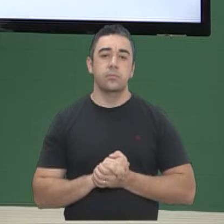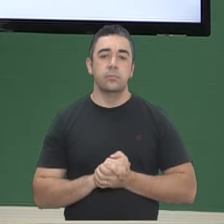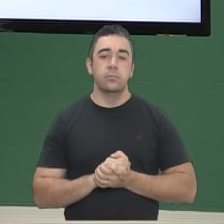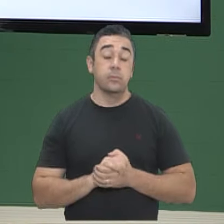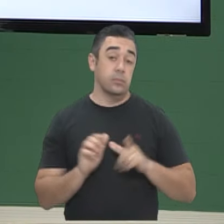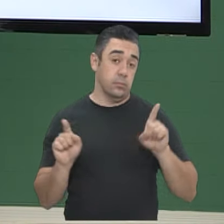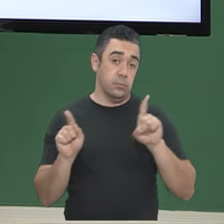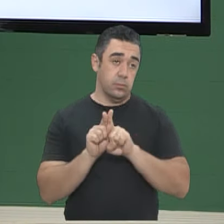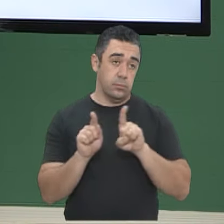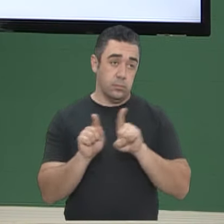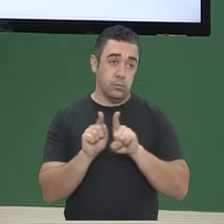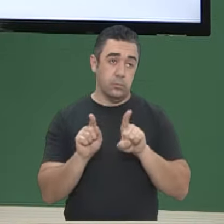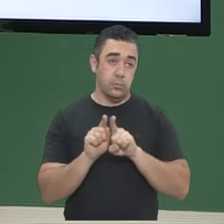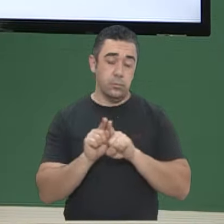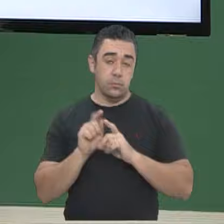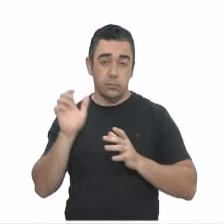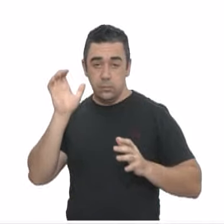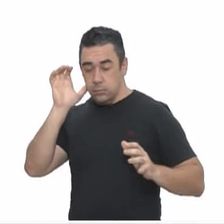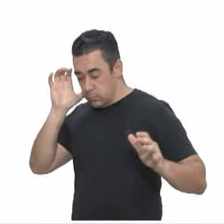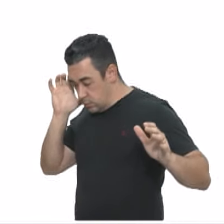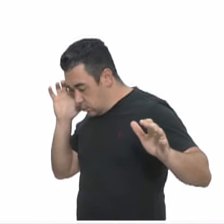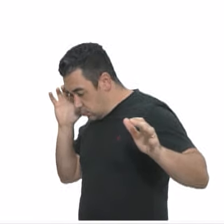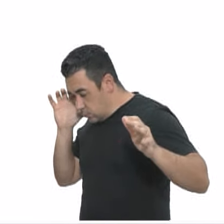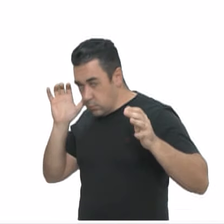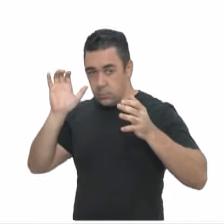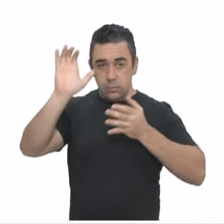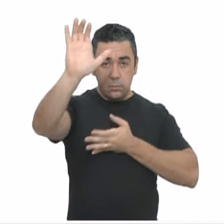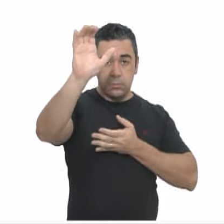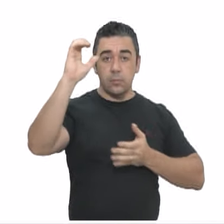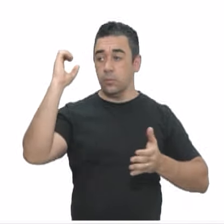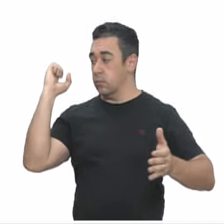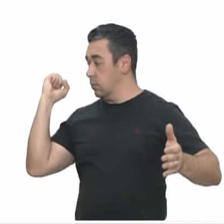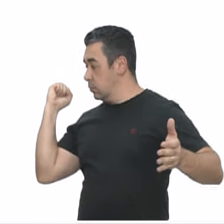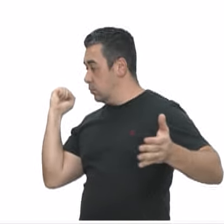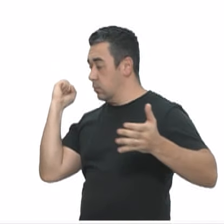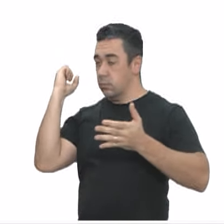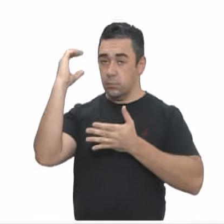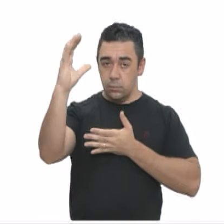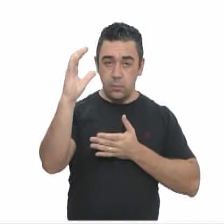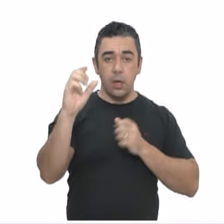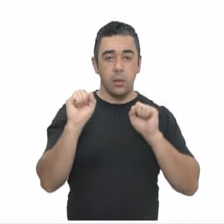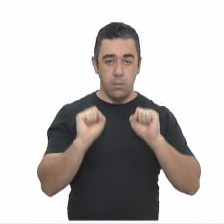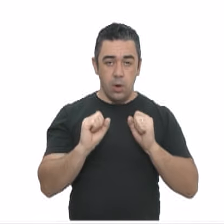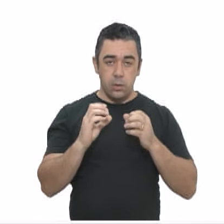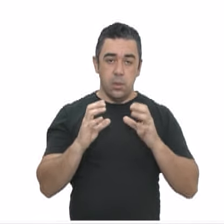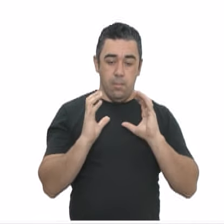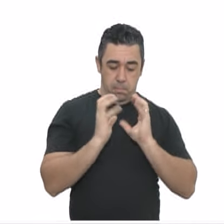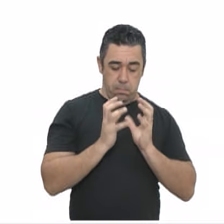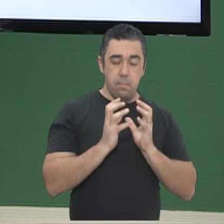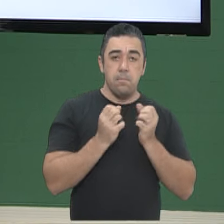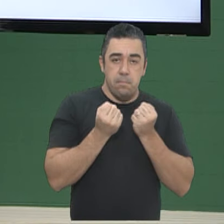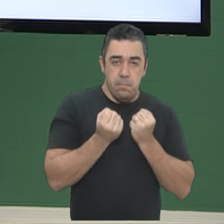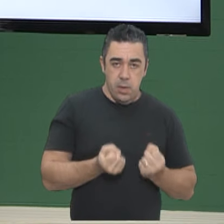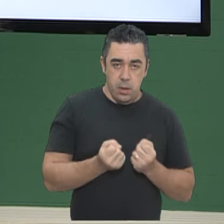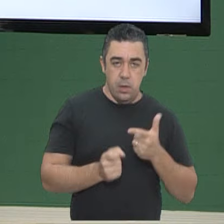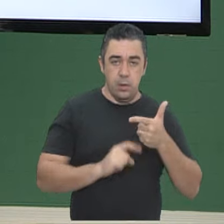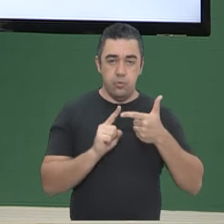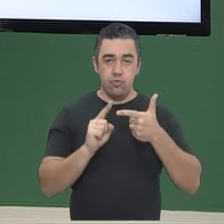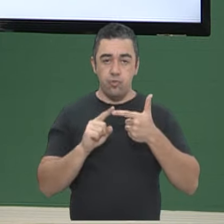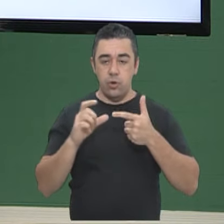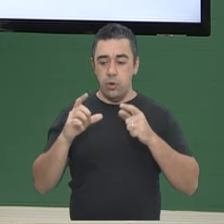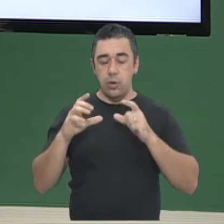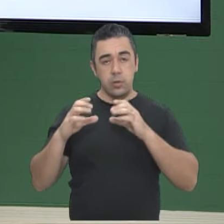Há também o arremesso e lançamentos, que são o arremesso de peso, lançamento de